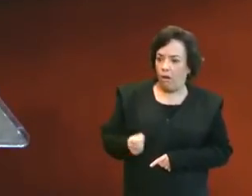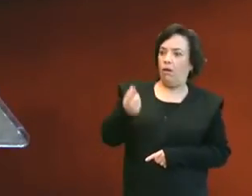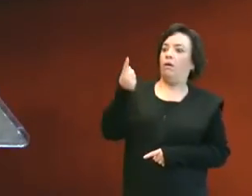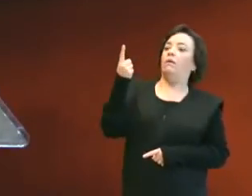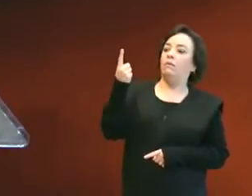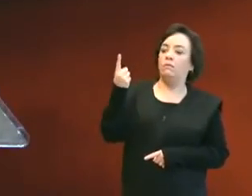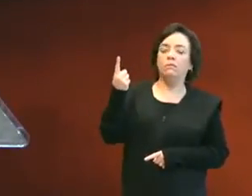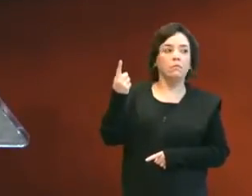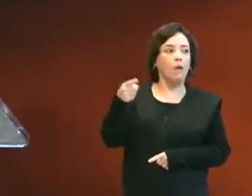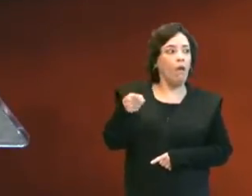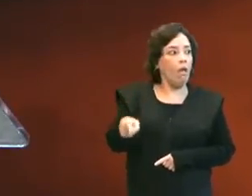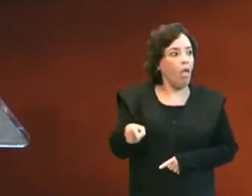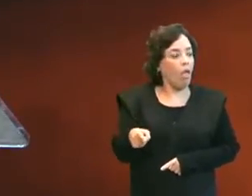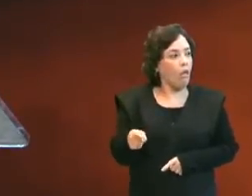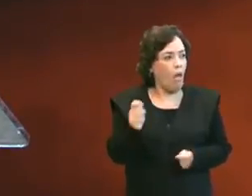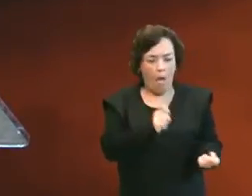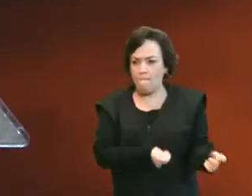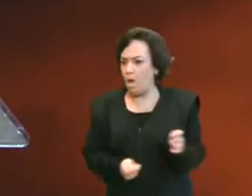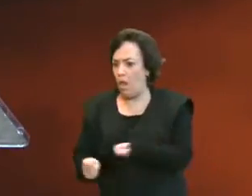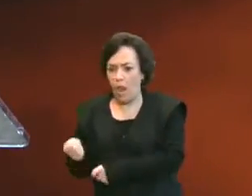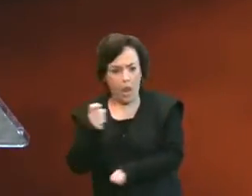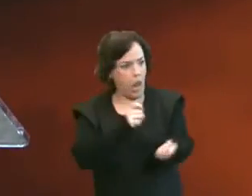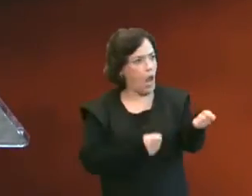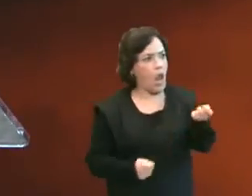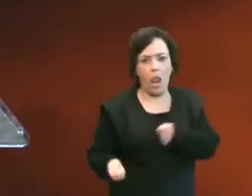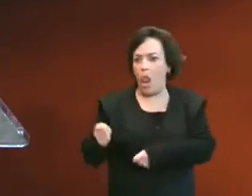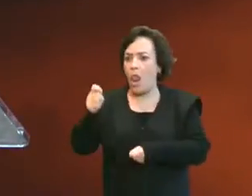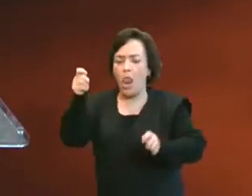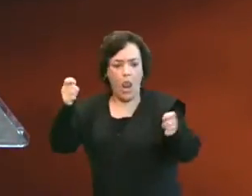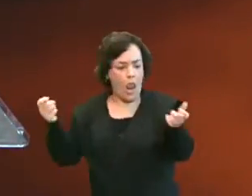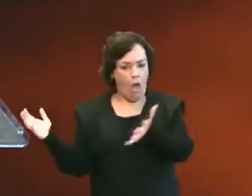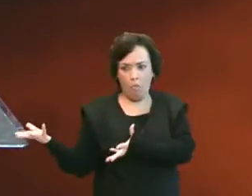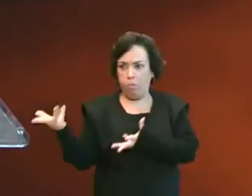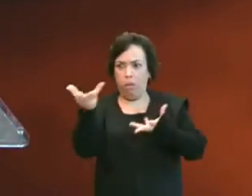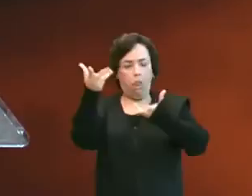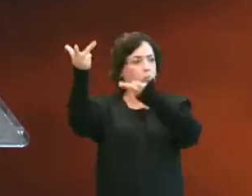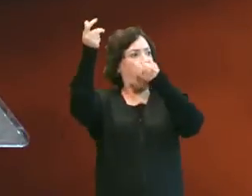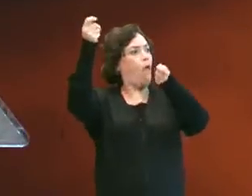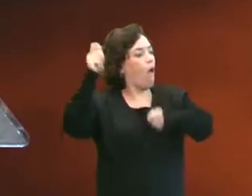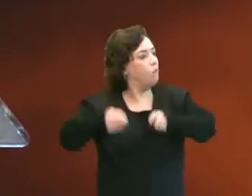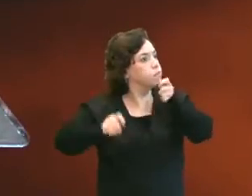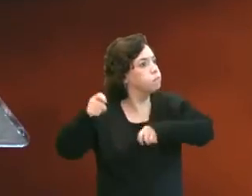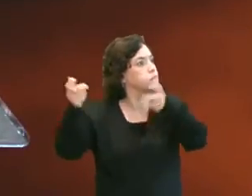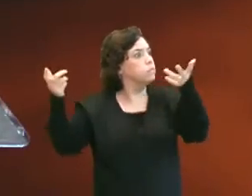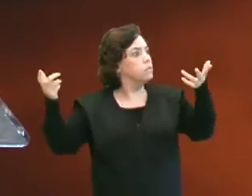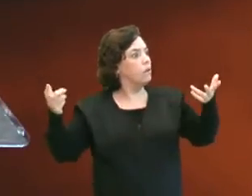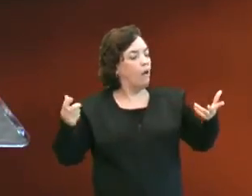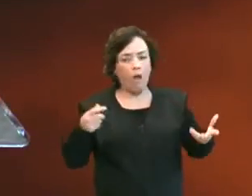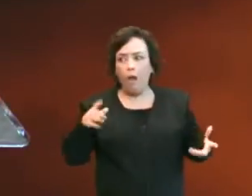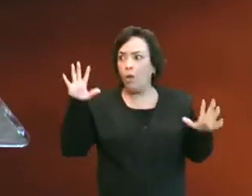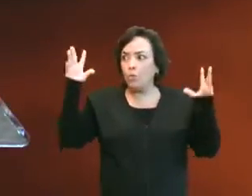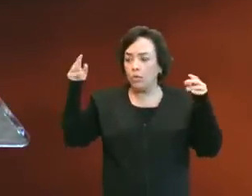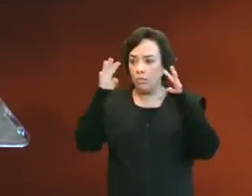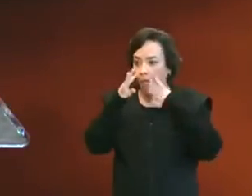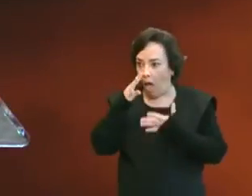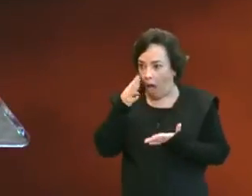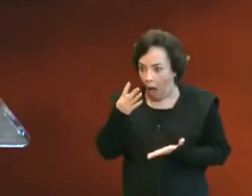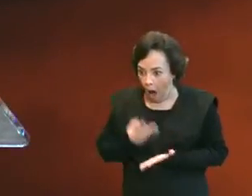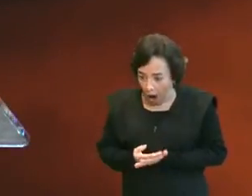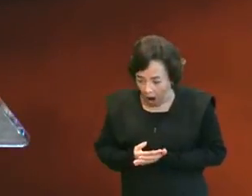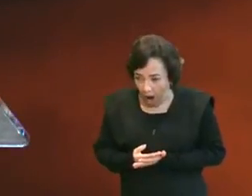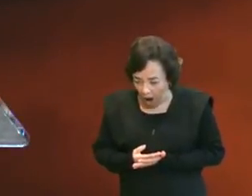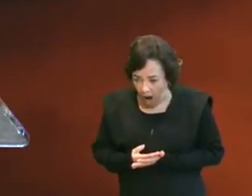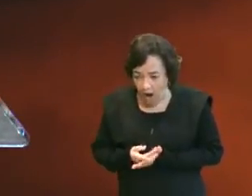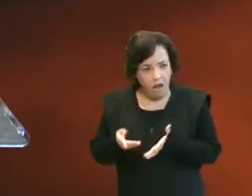tocando. A banda para ver aquele menino cheio do Espírito tocando a bateria. E eu lembro que ele começa a tocar com